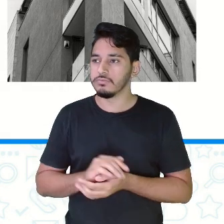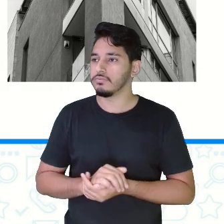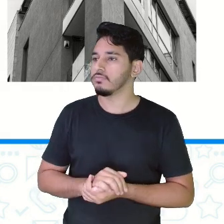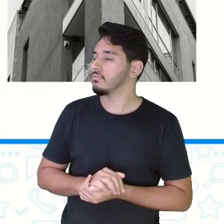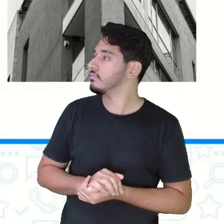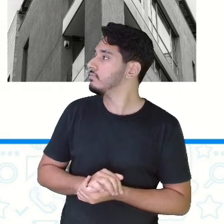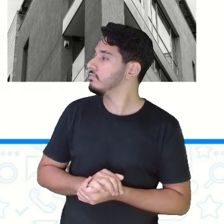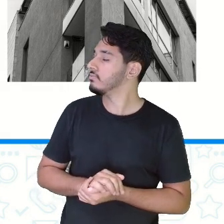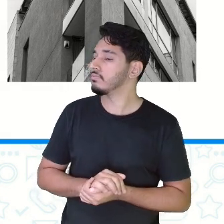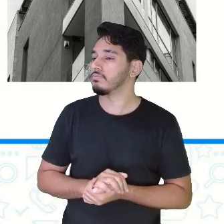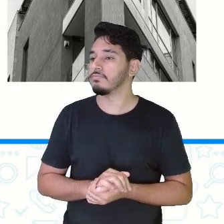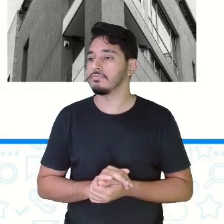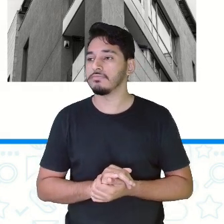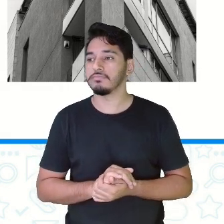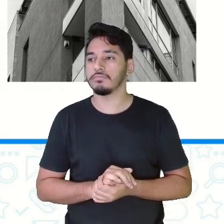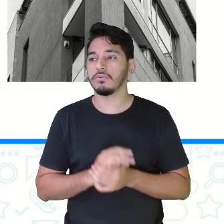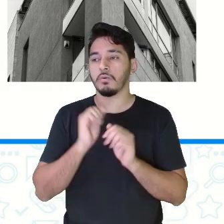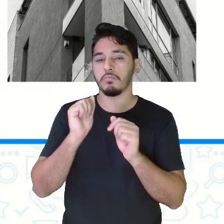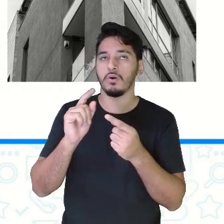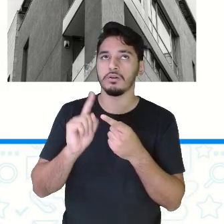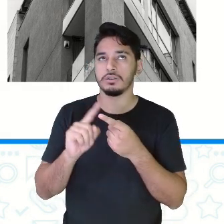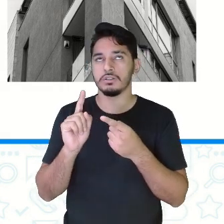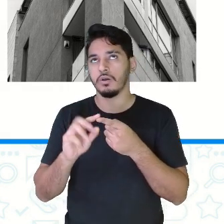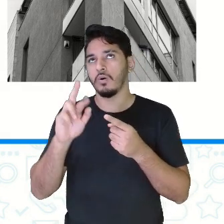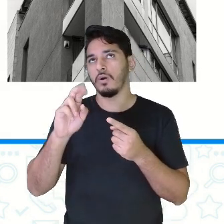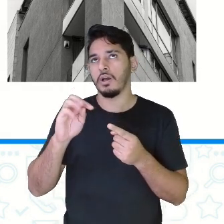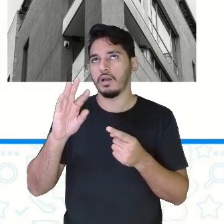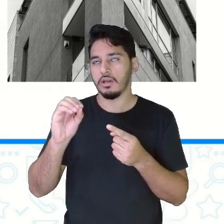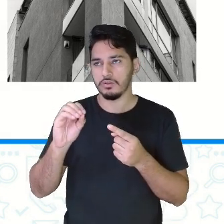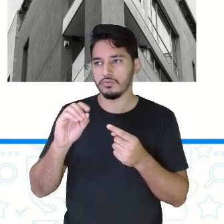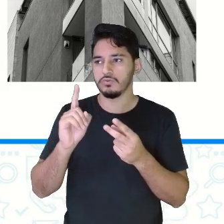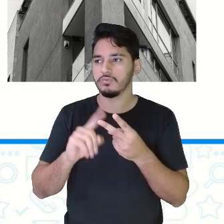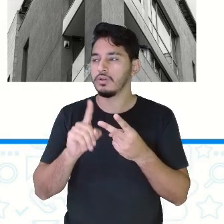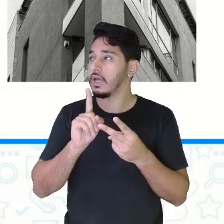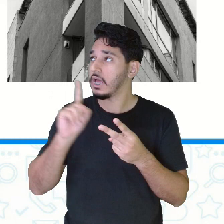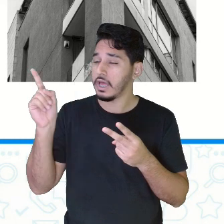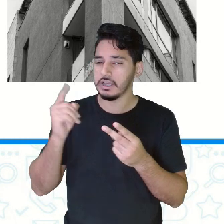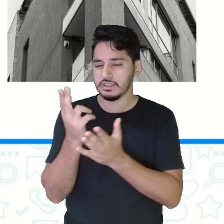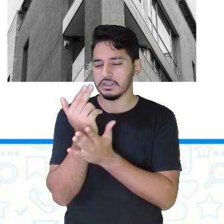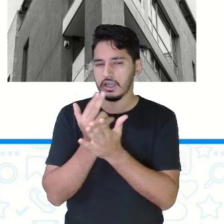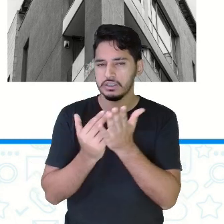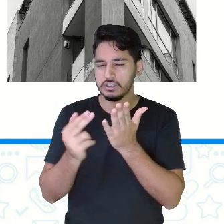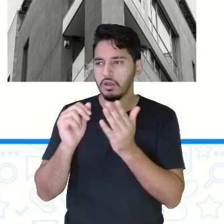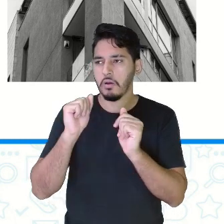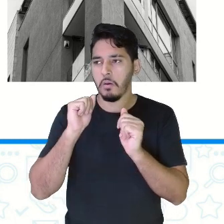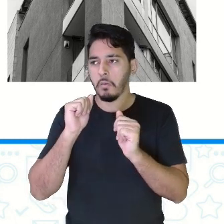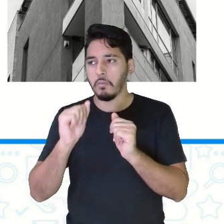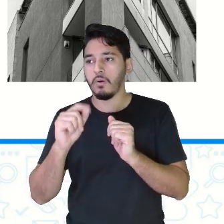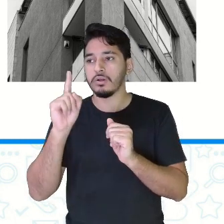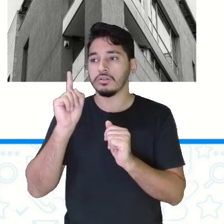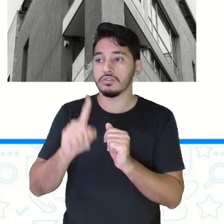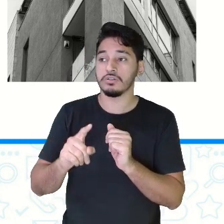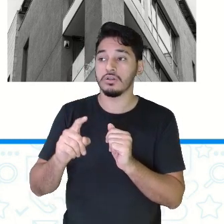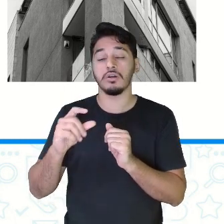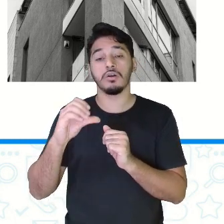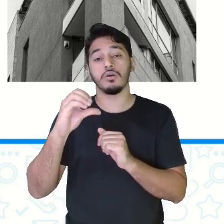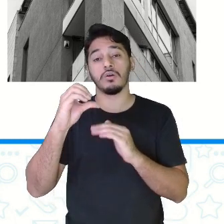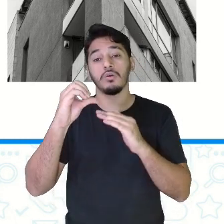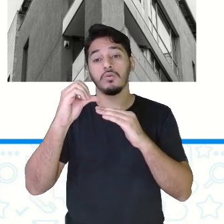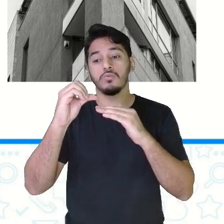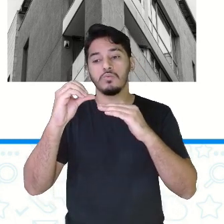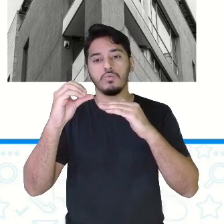ver. Pode indicar um ângulo reto? Esse desenho poderia indicar um ângulo de